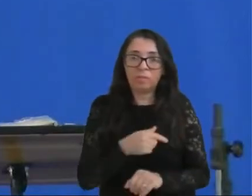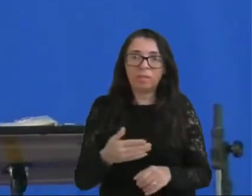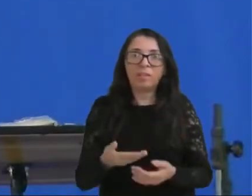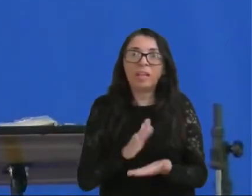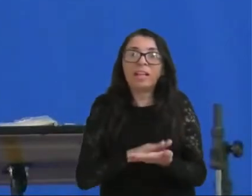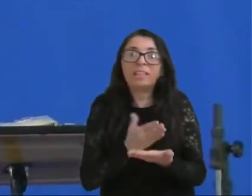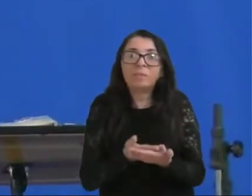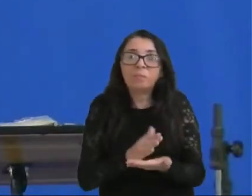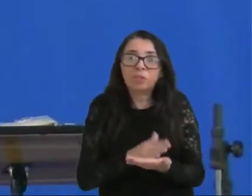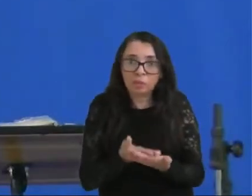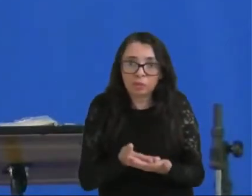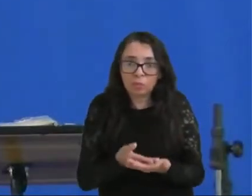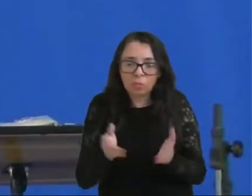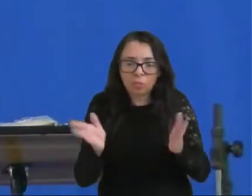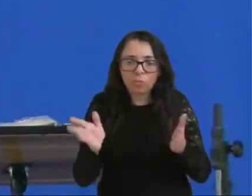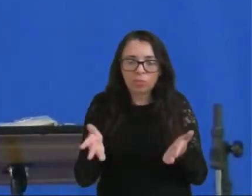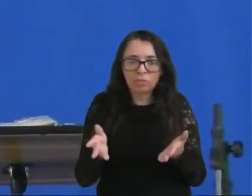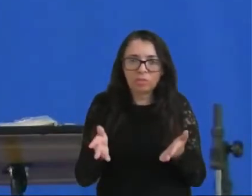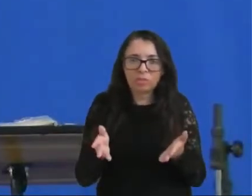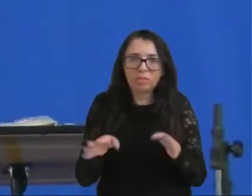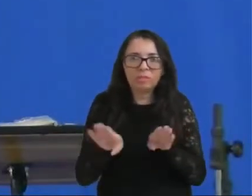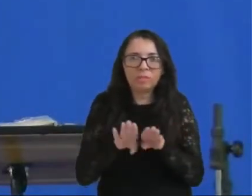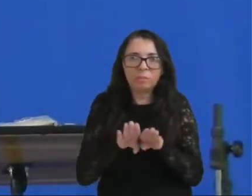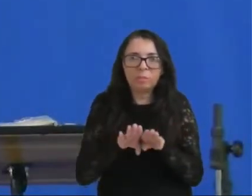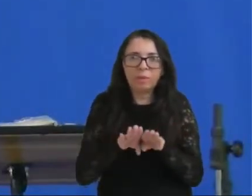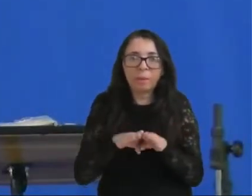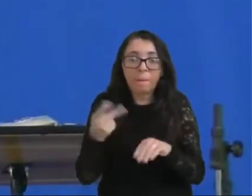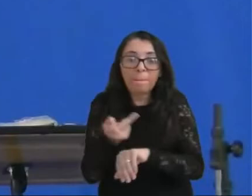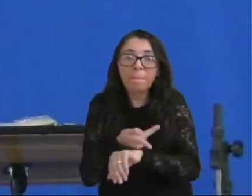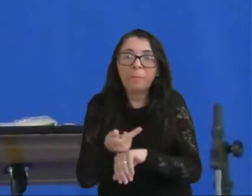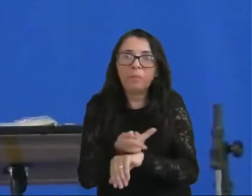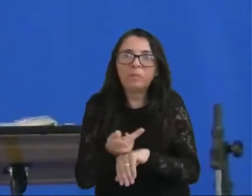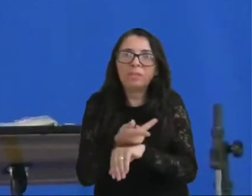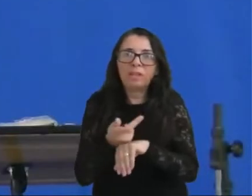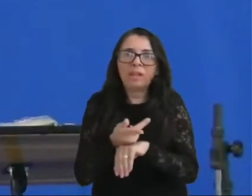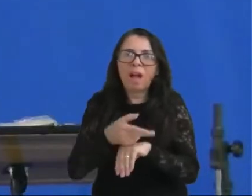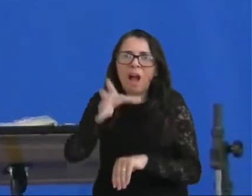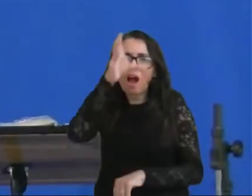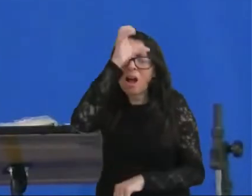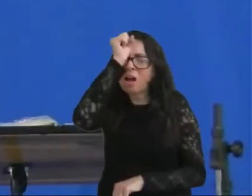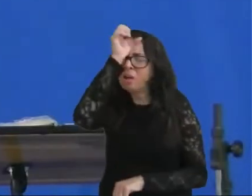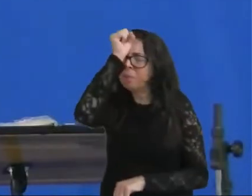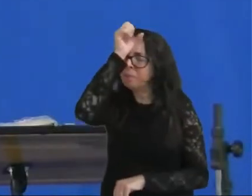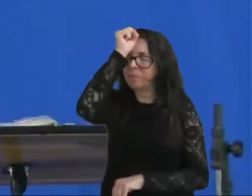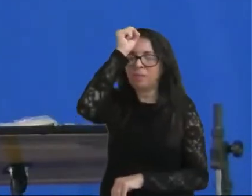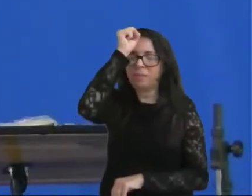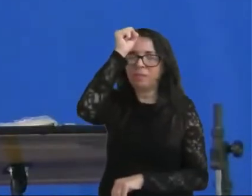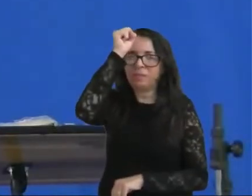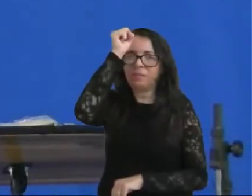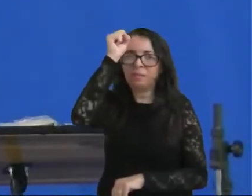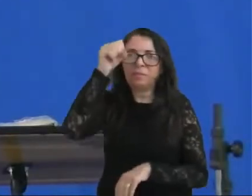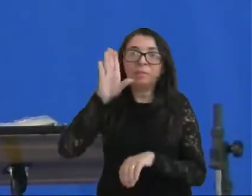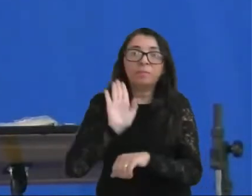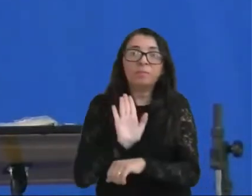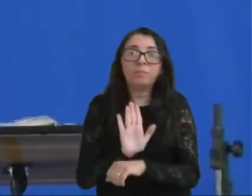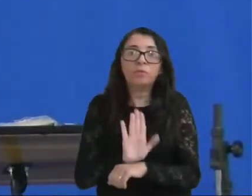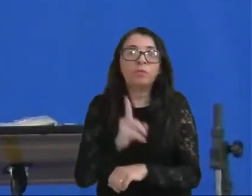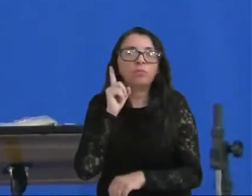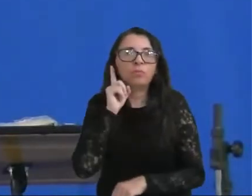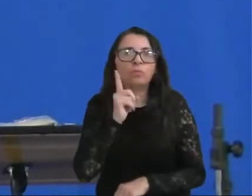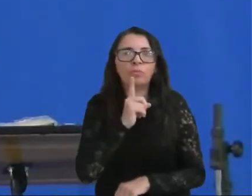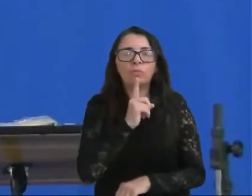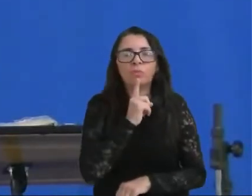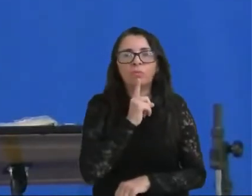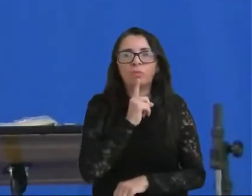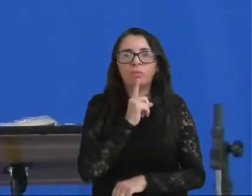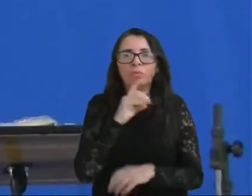hoje. A igreja de hoje se esfriou, principalmente nesse período de pandemia. Entraram numa zona